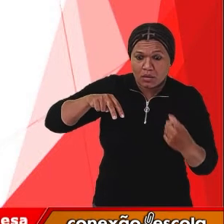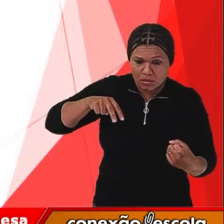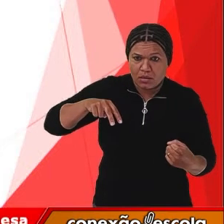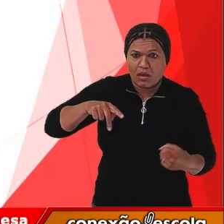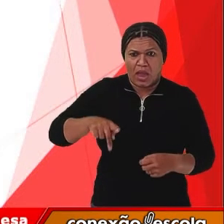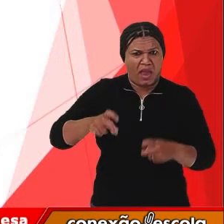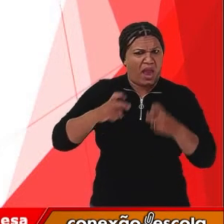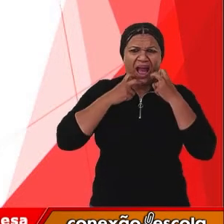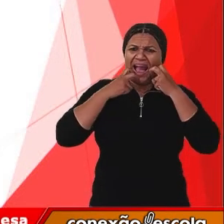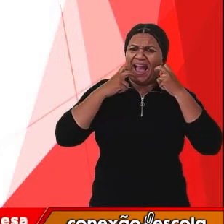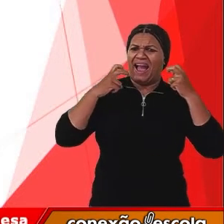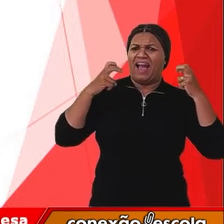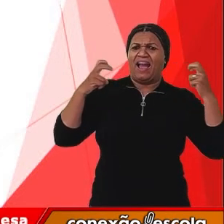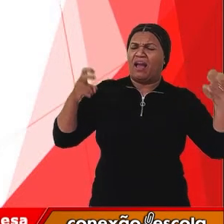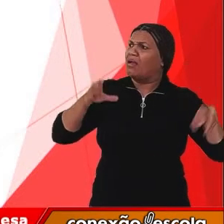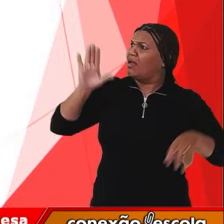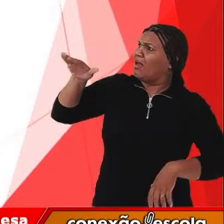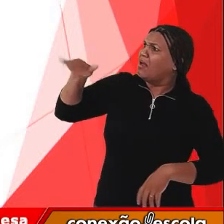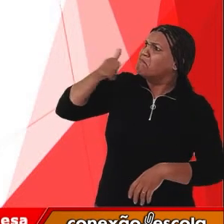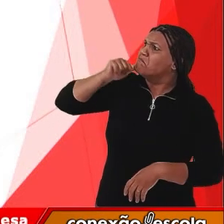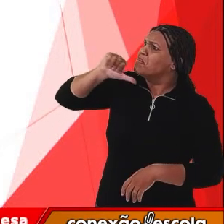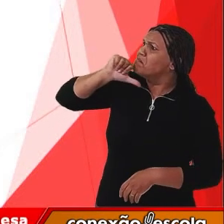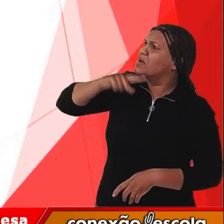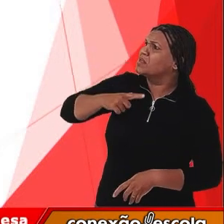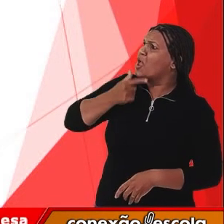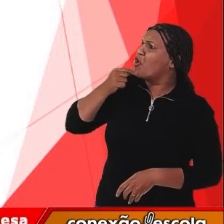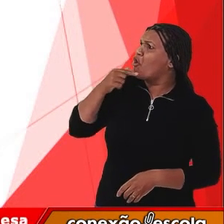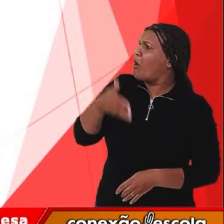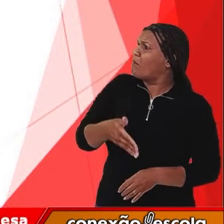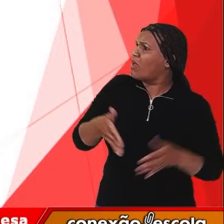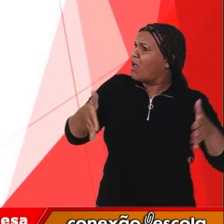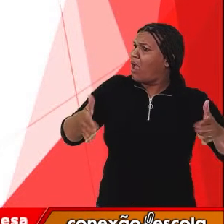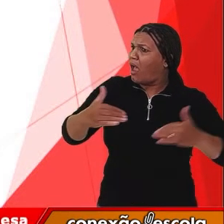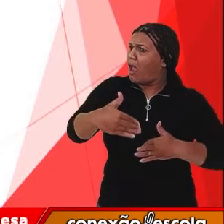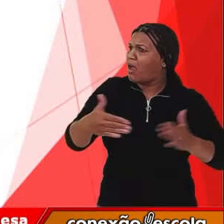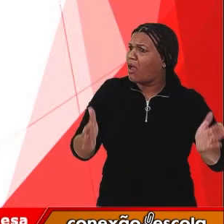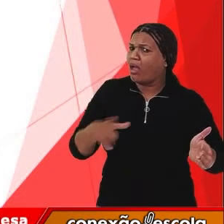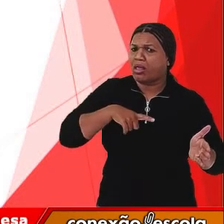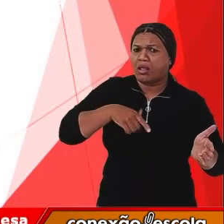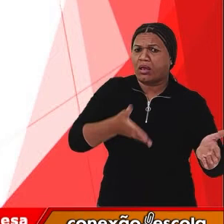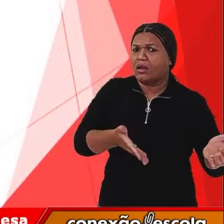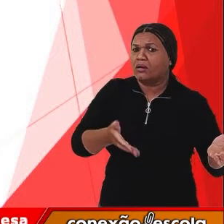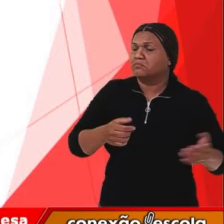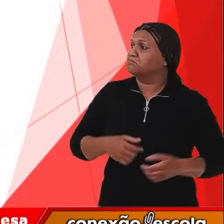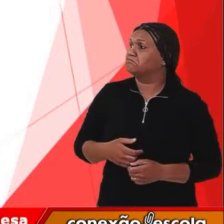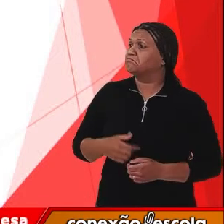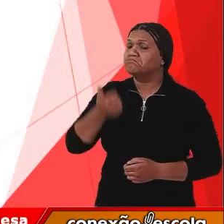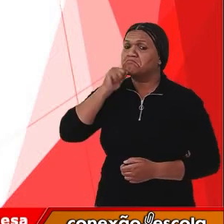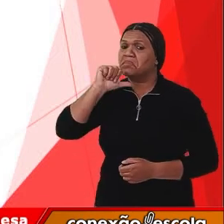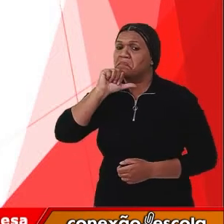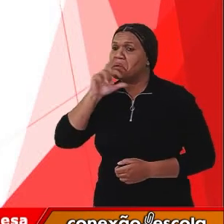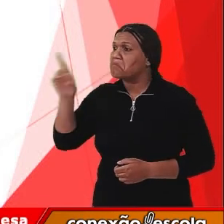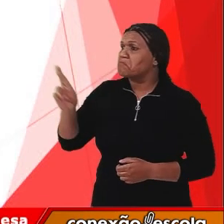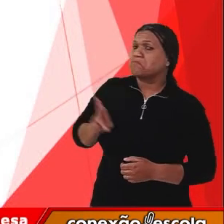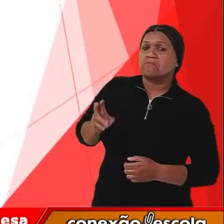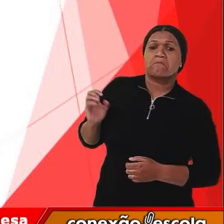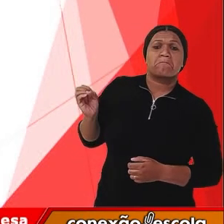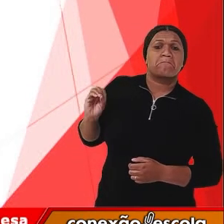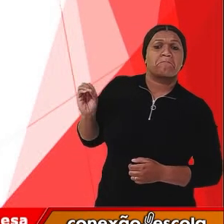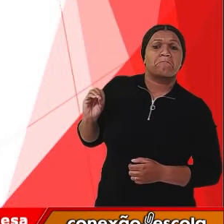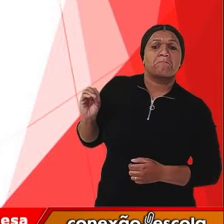ela gritou mamãe tem um homem dentro da pia não obteve resposta